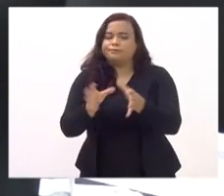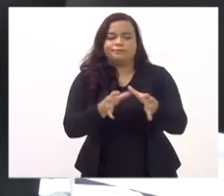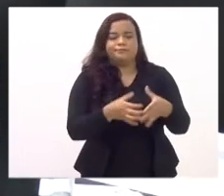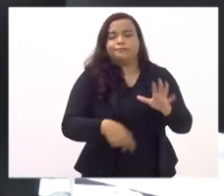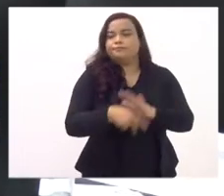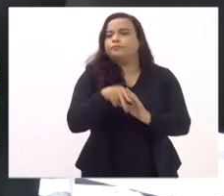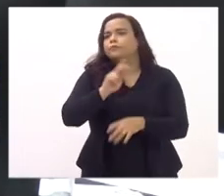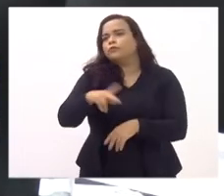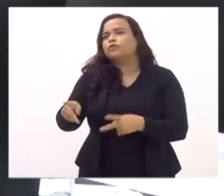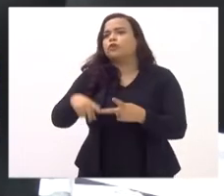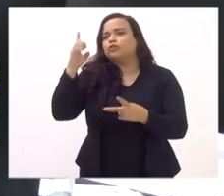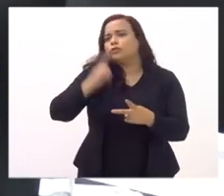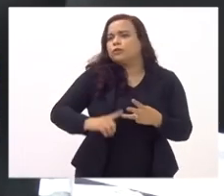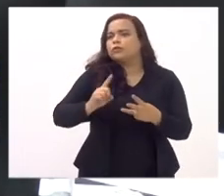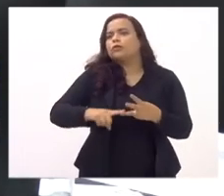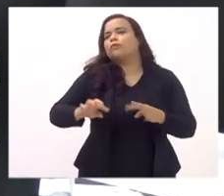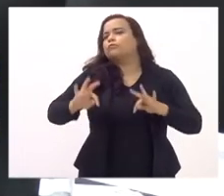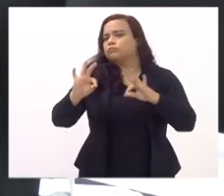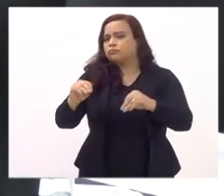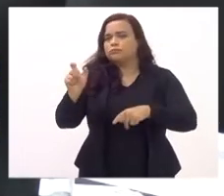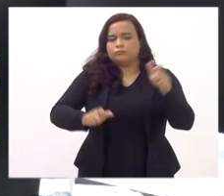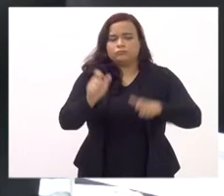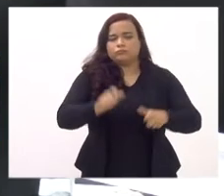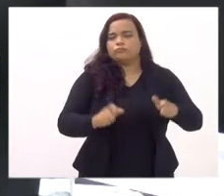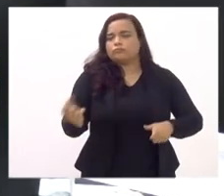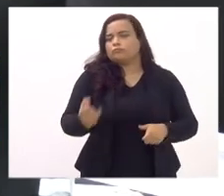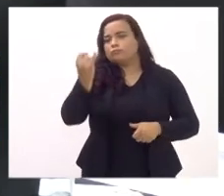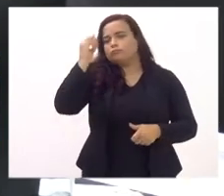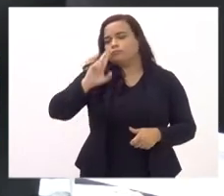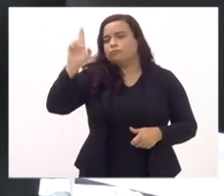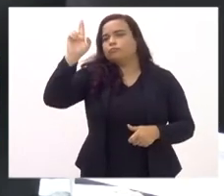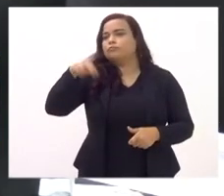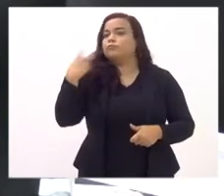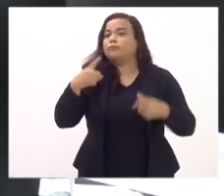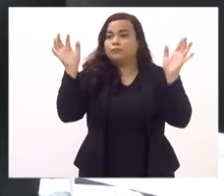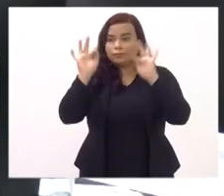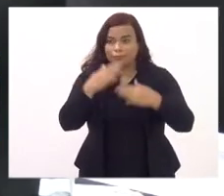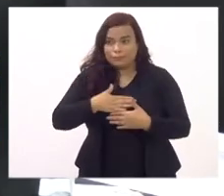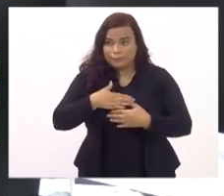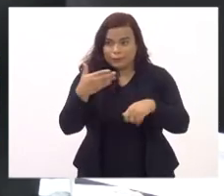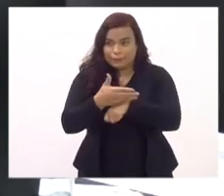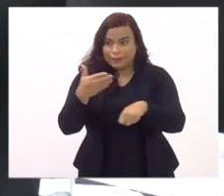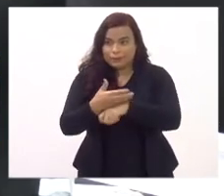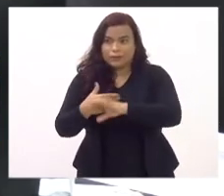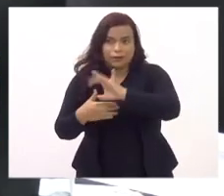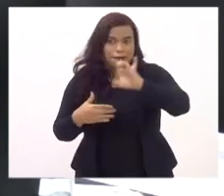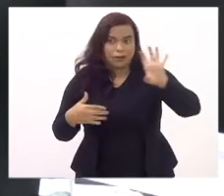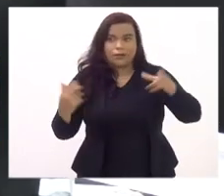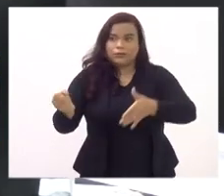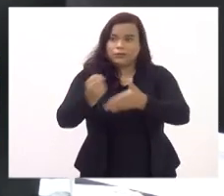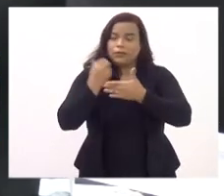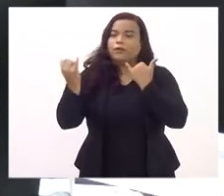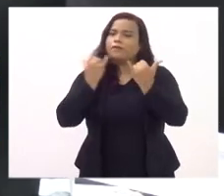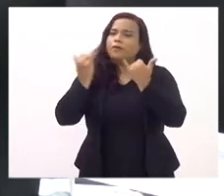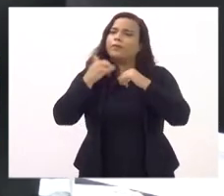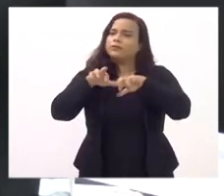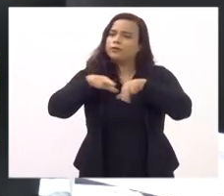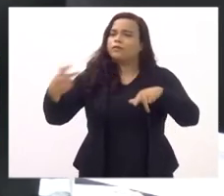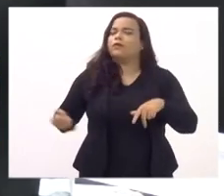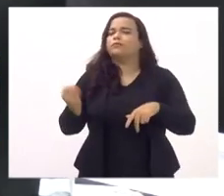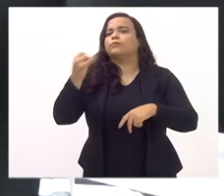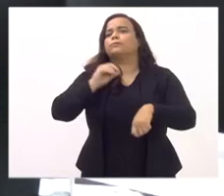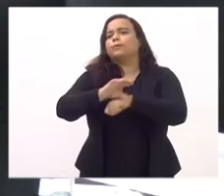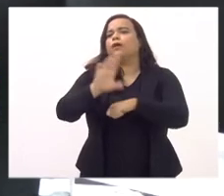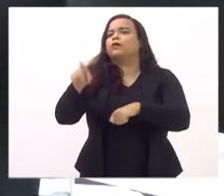professores, seus diretores eleitos. E a gente fica muito feliz com a participação de vocês, que nos traz essa informação tão importante. Porque a gente tem